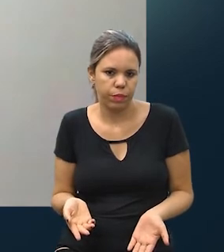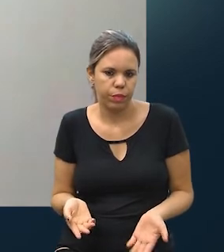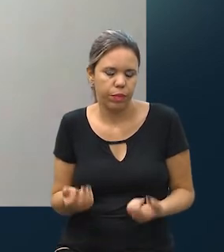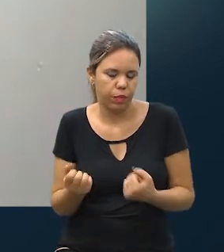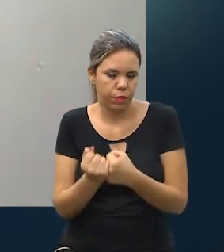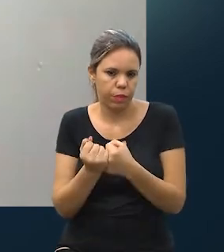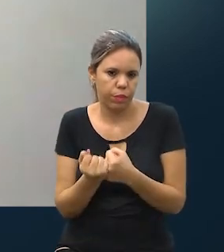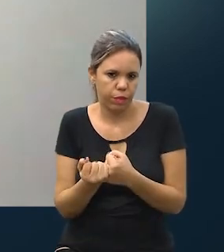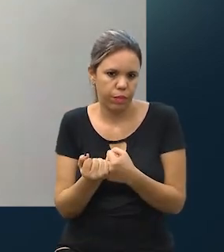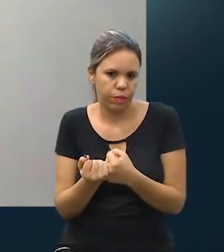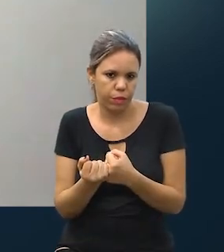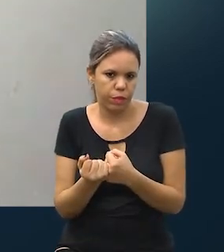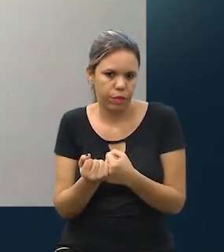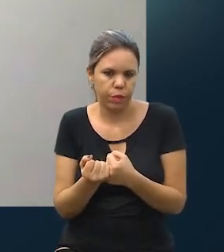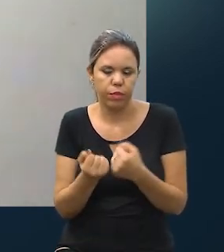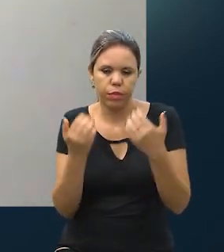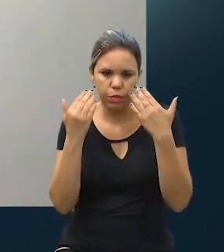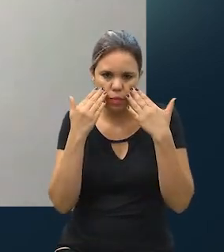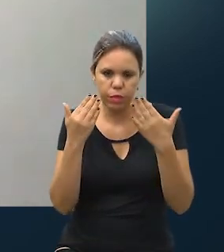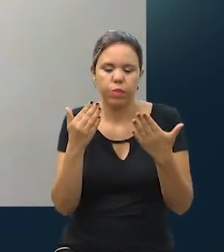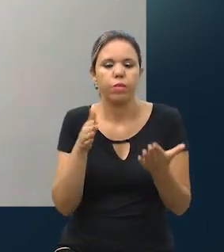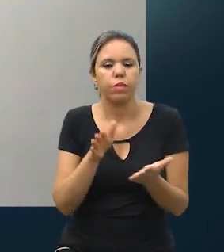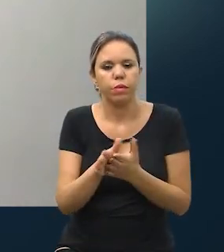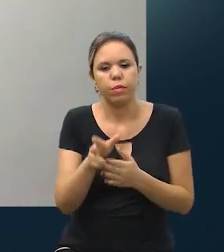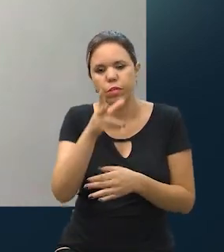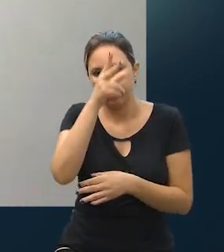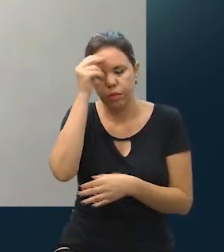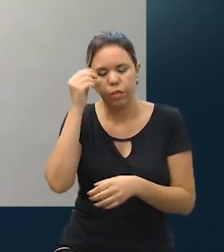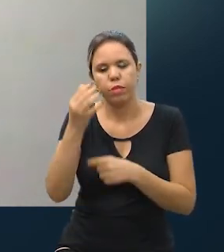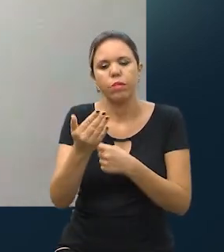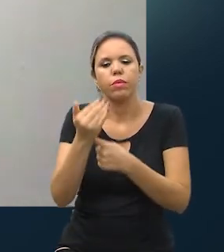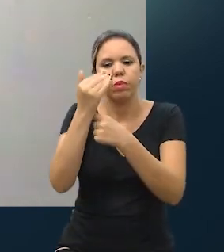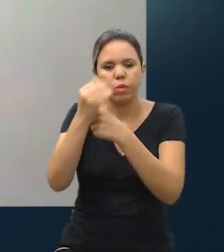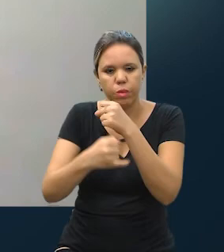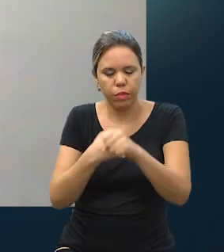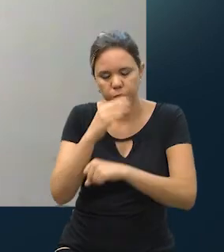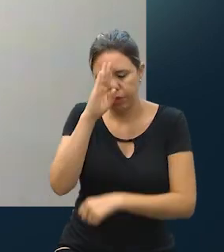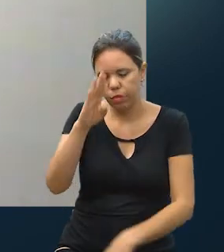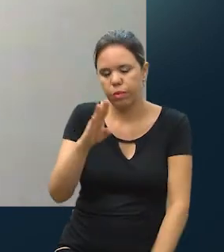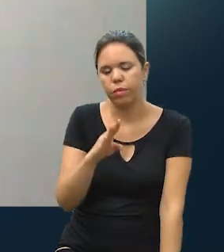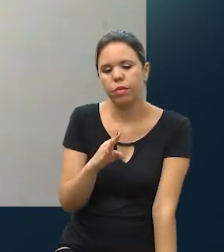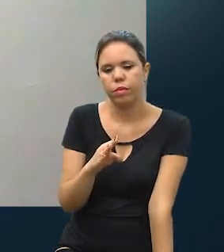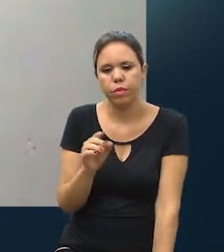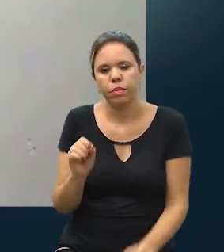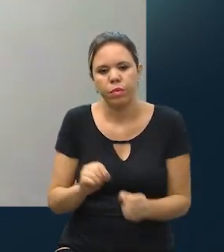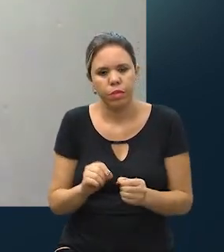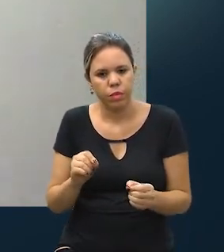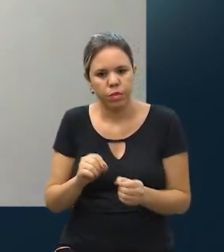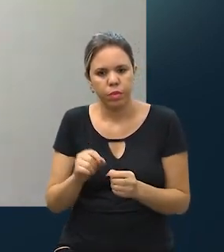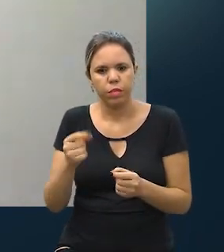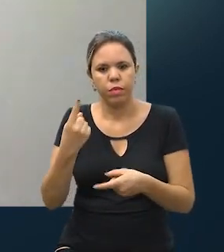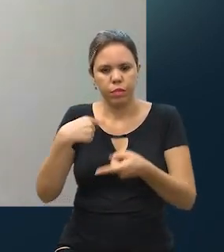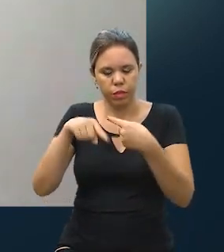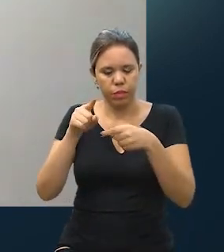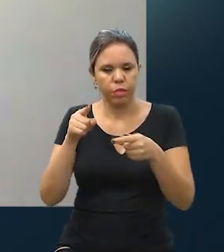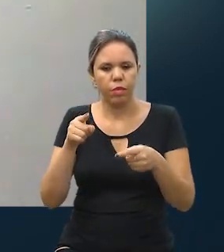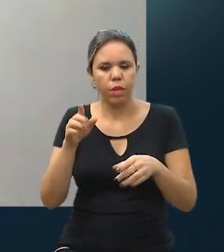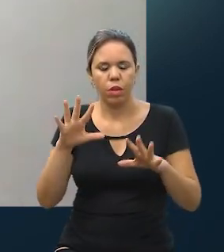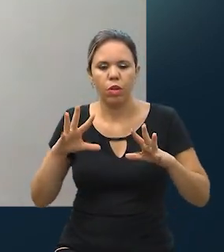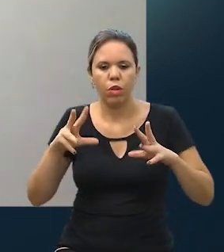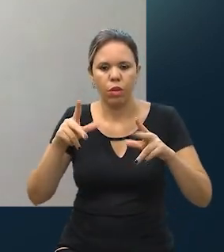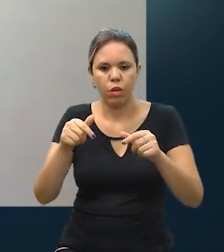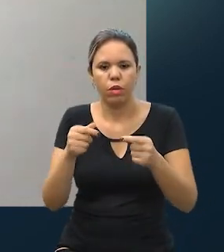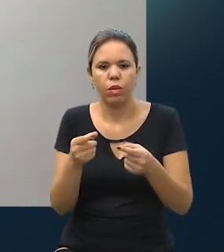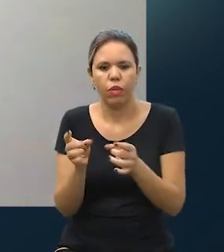esse apoio na publicidade, no marketing digital, principalmente, para fazer deslanchar, e isso tem tudo a ver